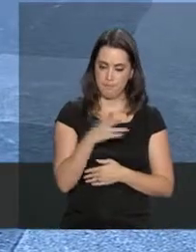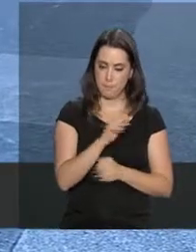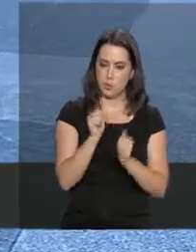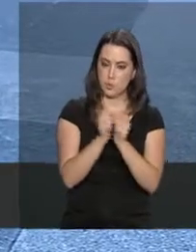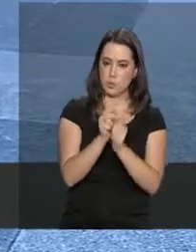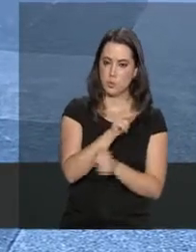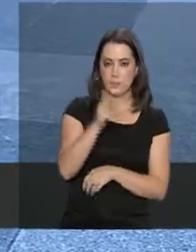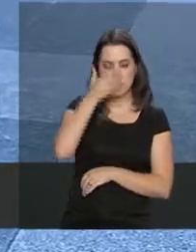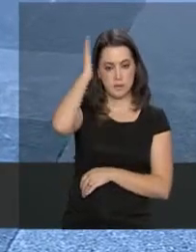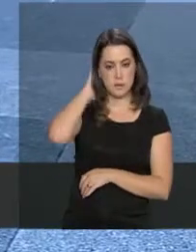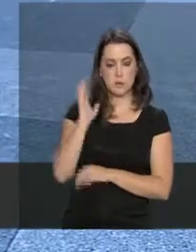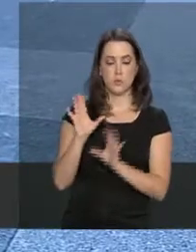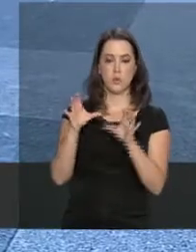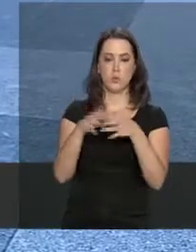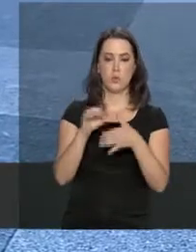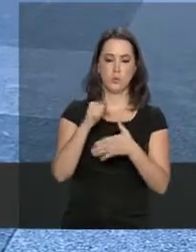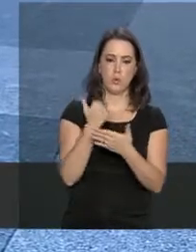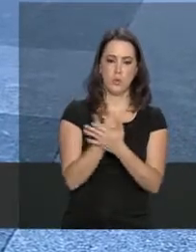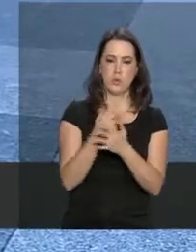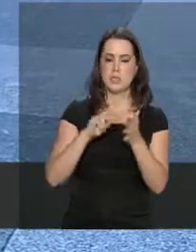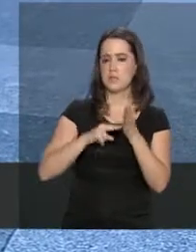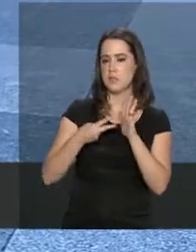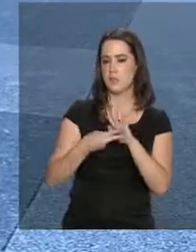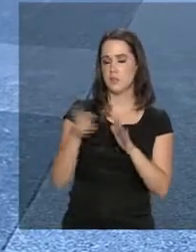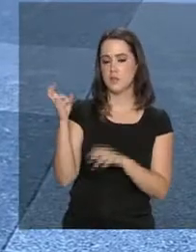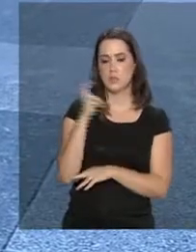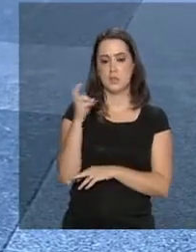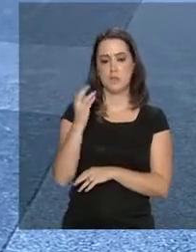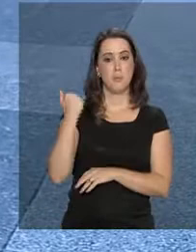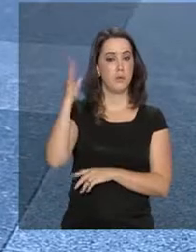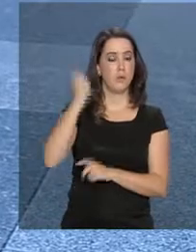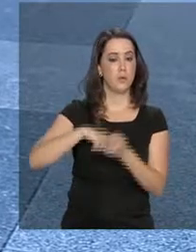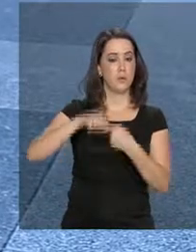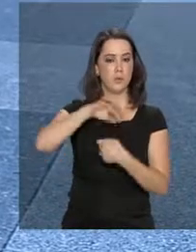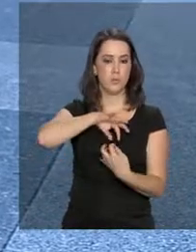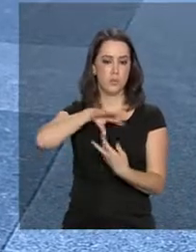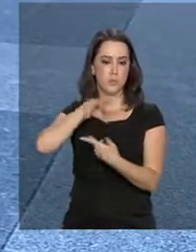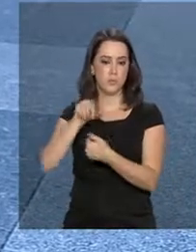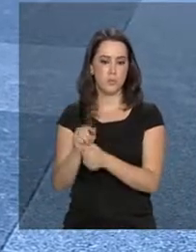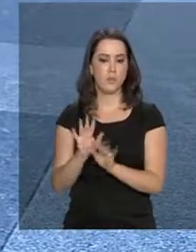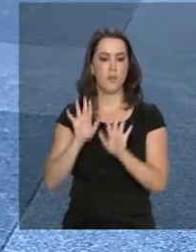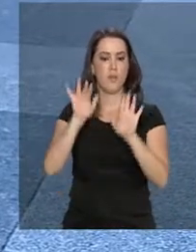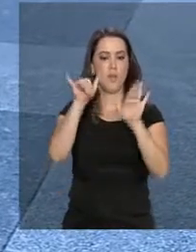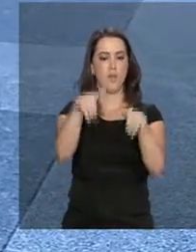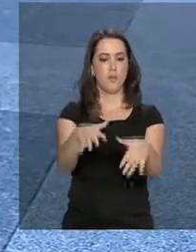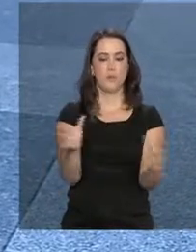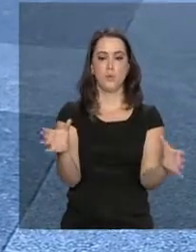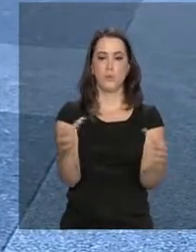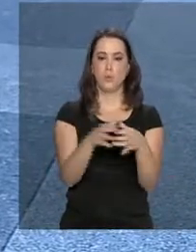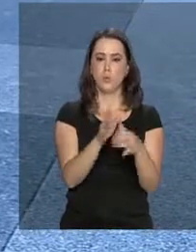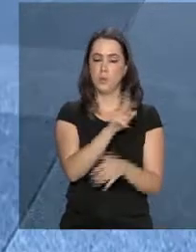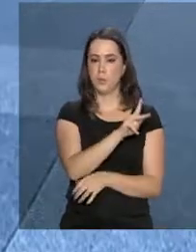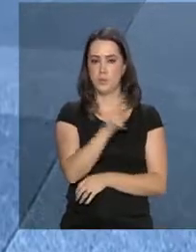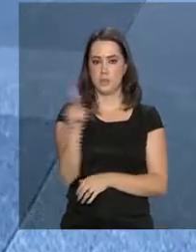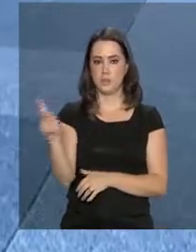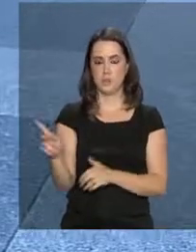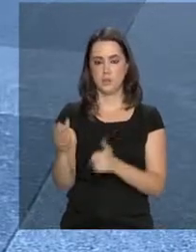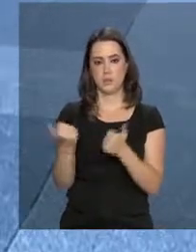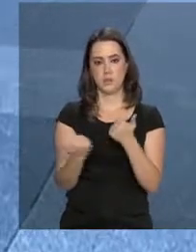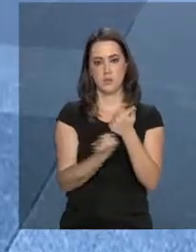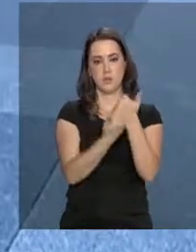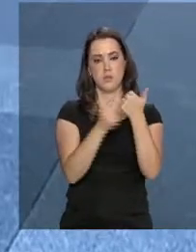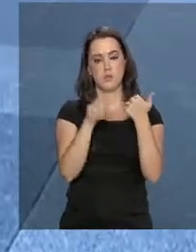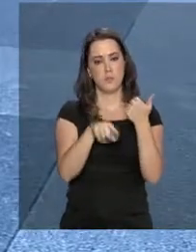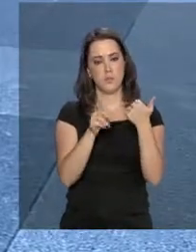do bloco que equivale hoje a quinta maior economia do mundo ao final da cúpula a presidência pro tempore do bloco